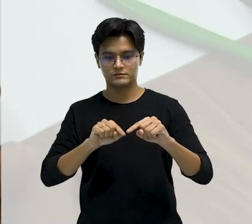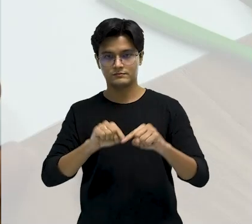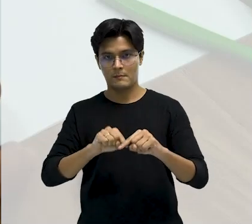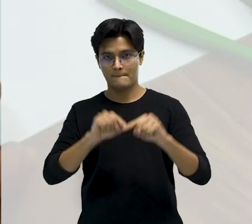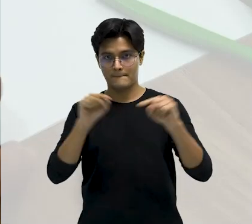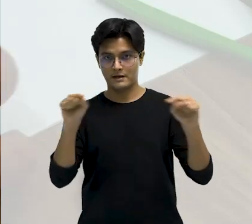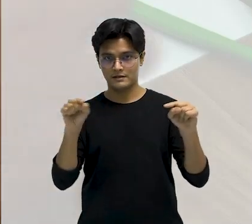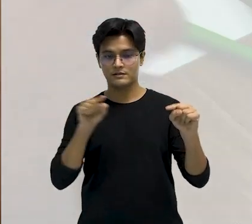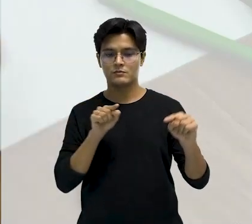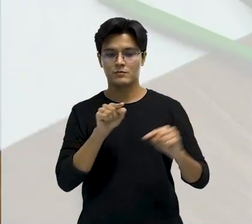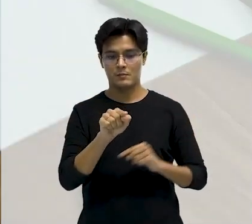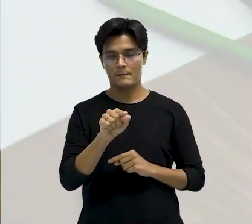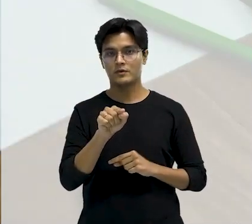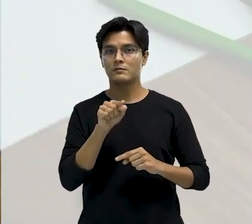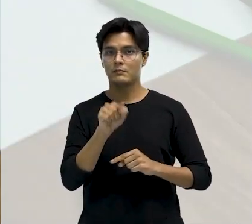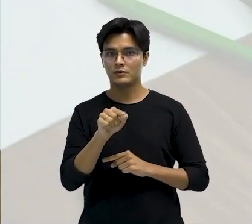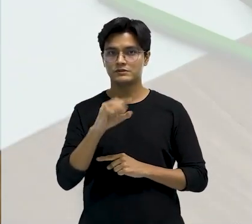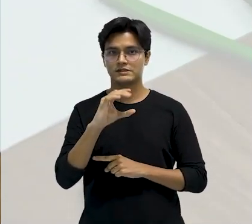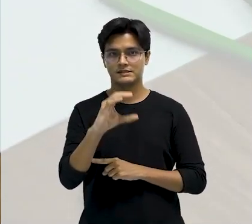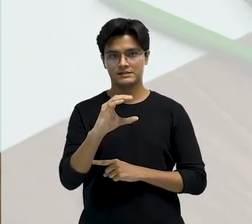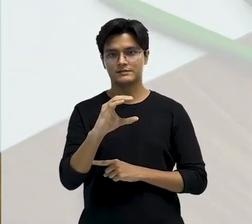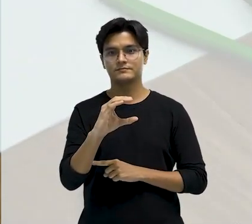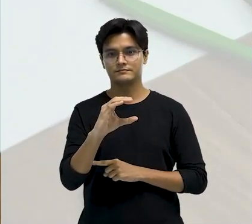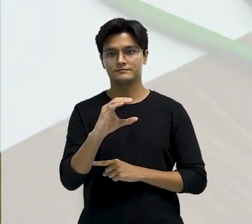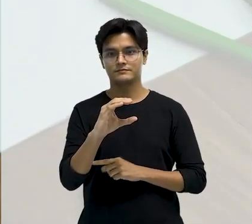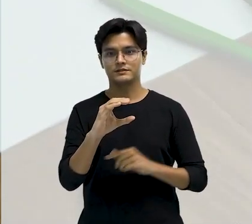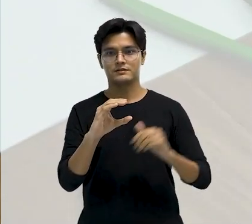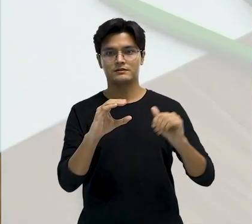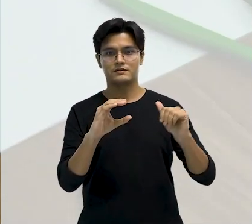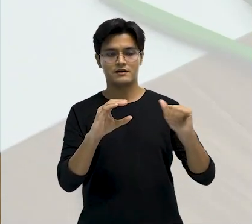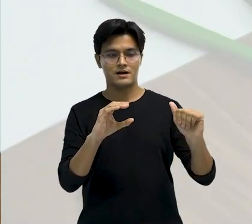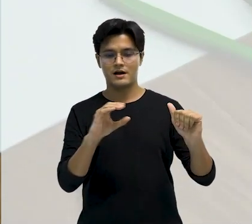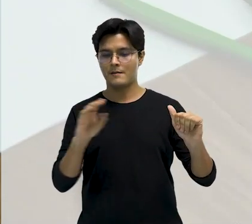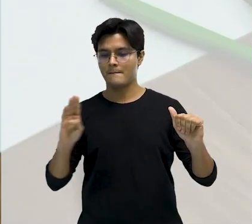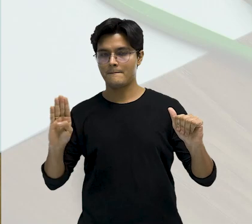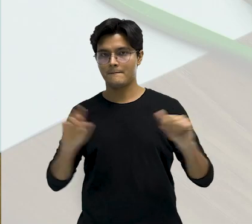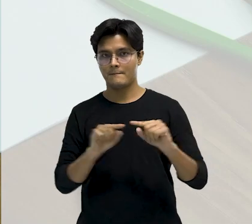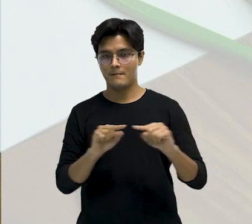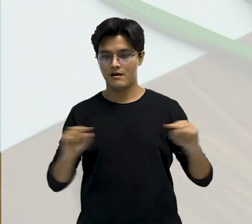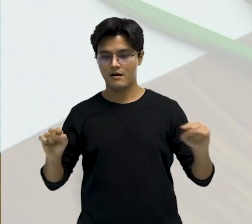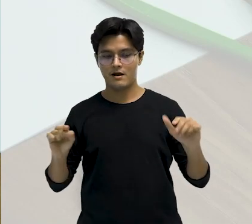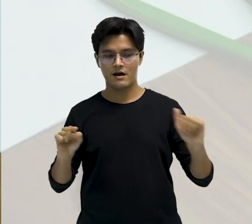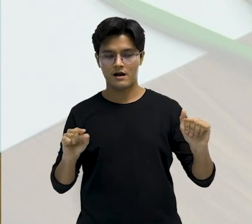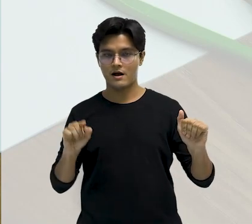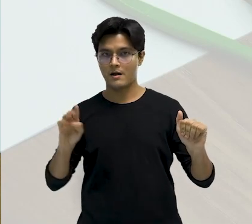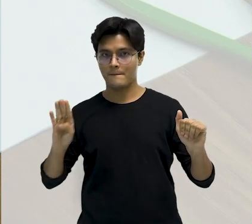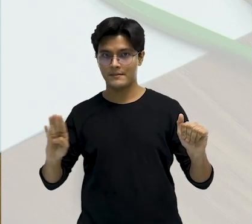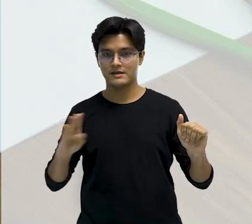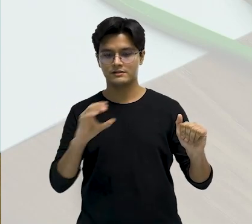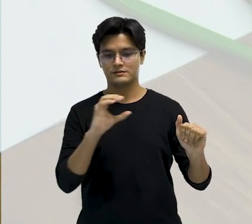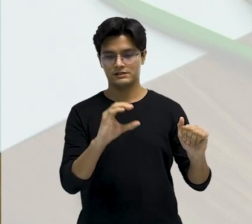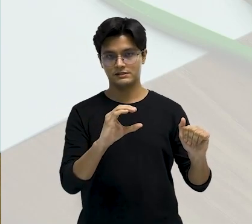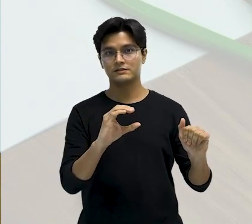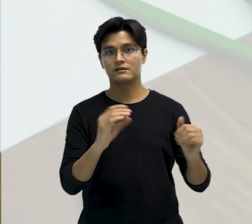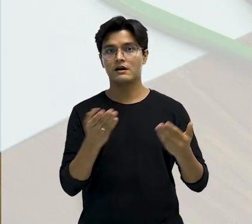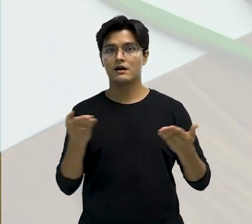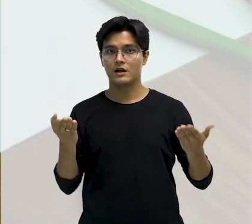encontro de ponto C. E para finalizar, a gente vai pegar o seguinte agora. Eu vou pegar aqui a